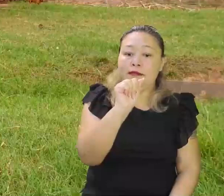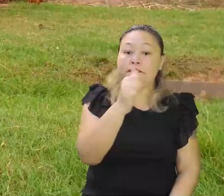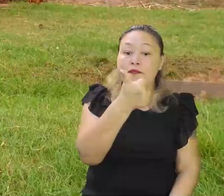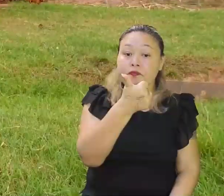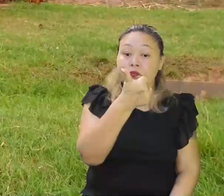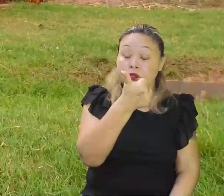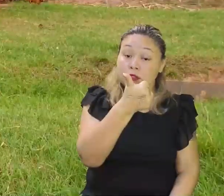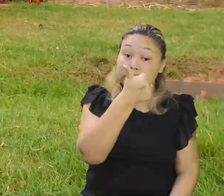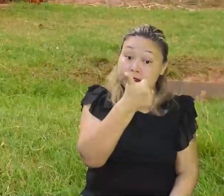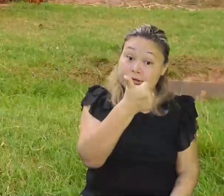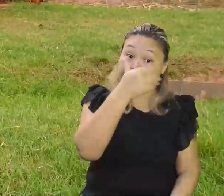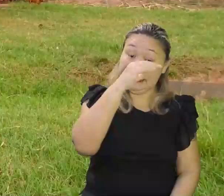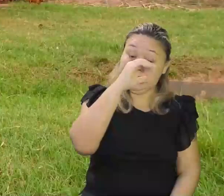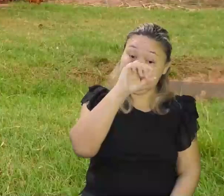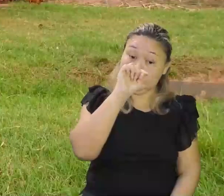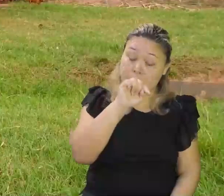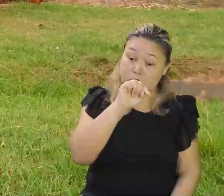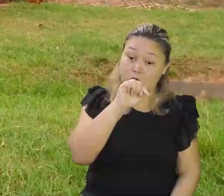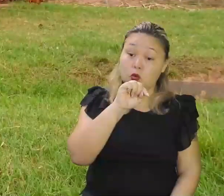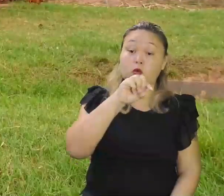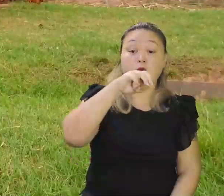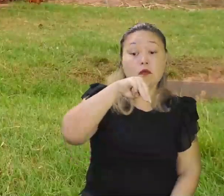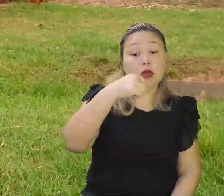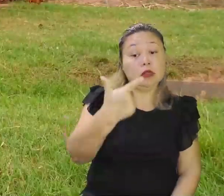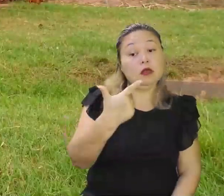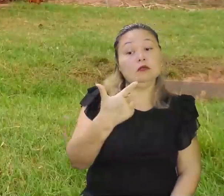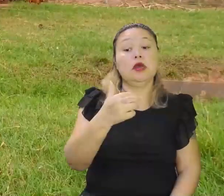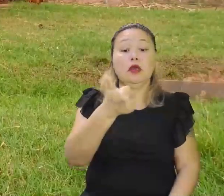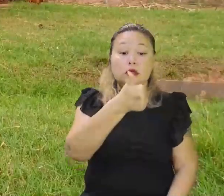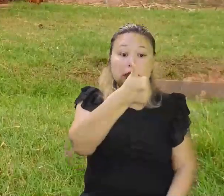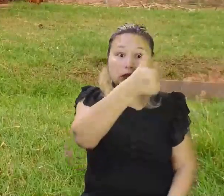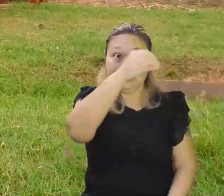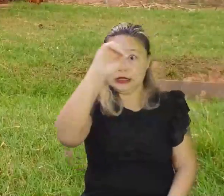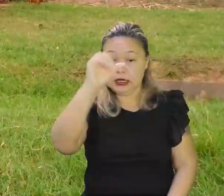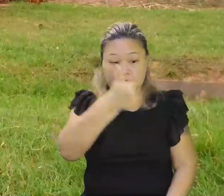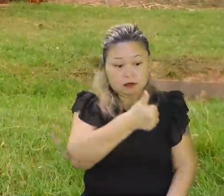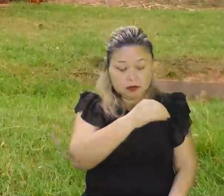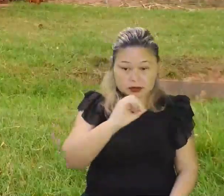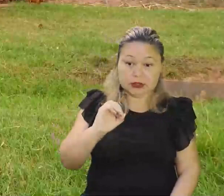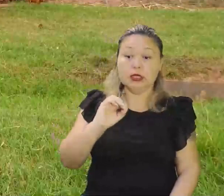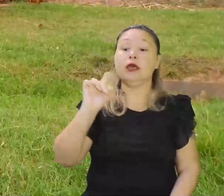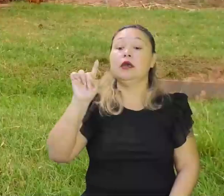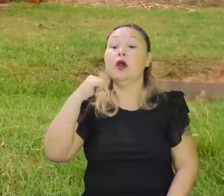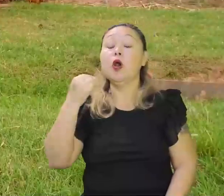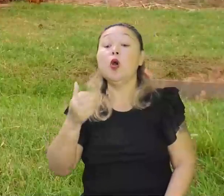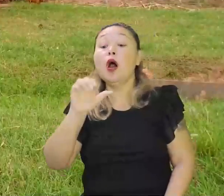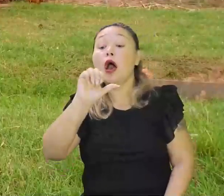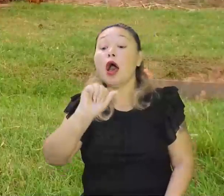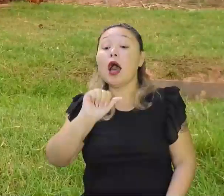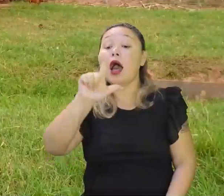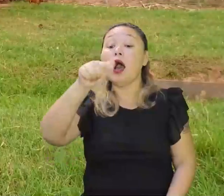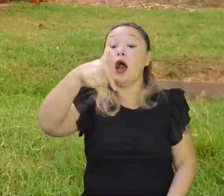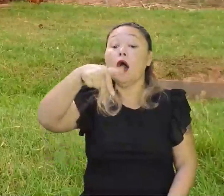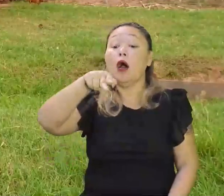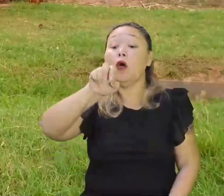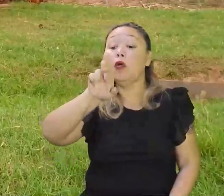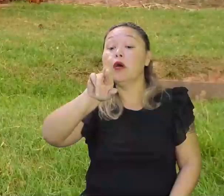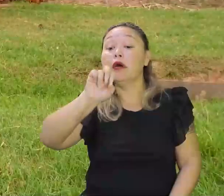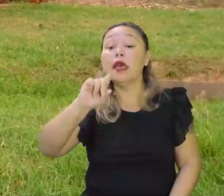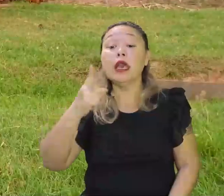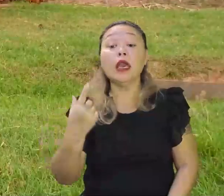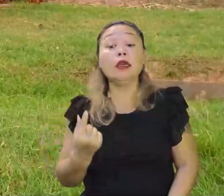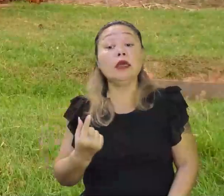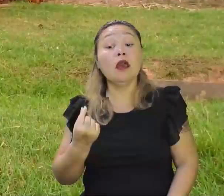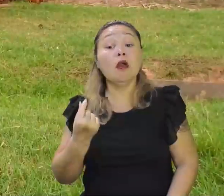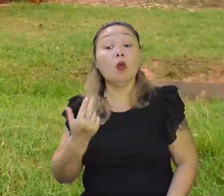mil metros quadrados, ou seja, uma área de 100 por 100. Beleza. E o alqueire vale quanto? E aí, professor Maurício, tem um tal de